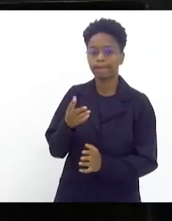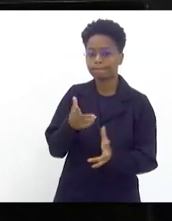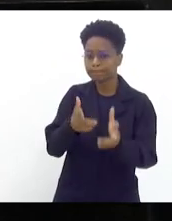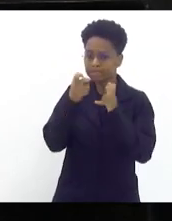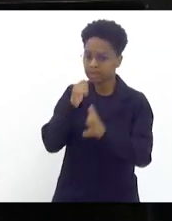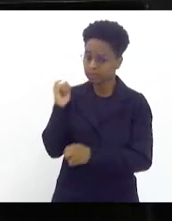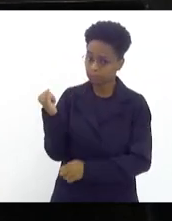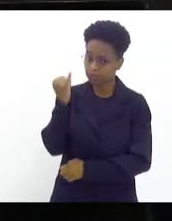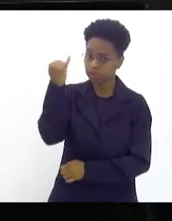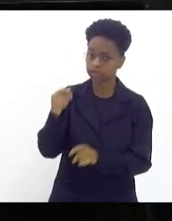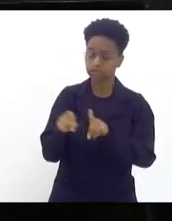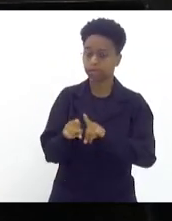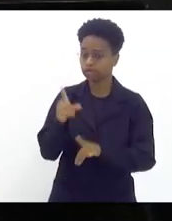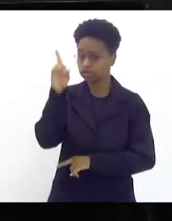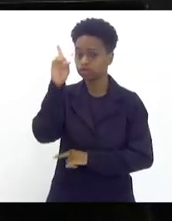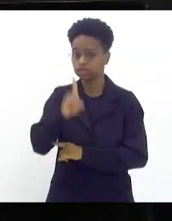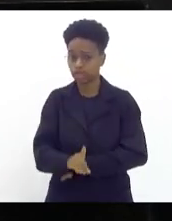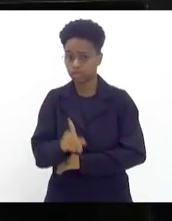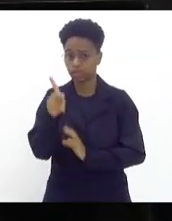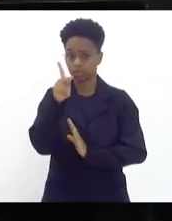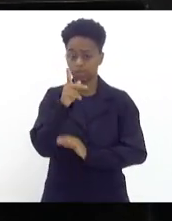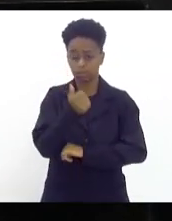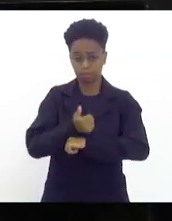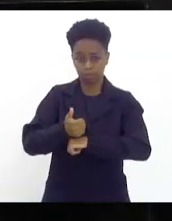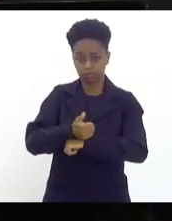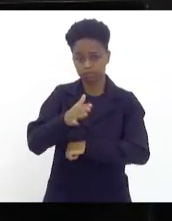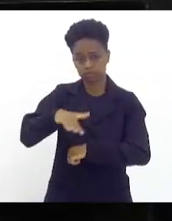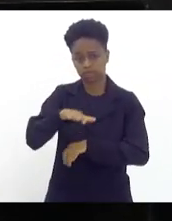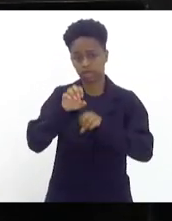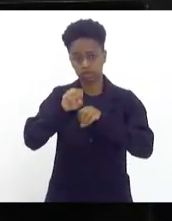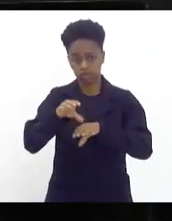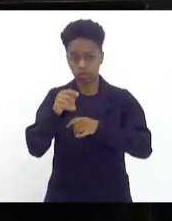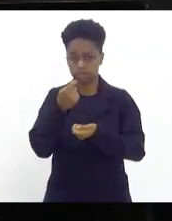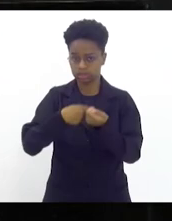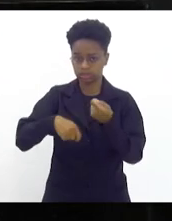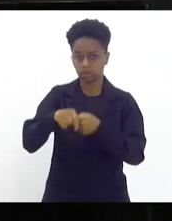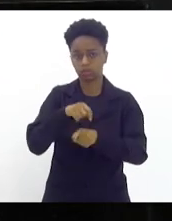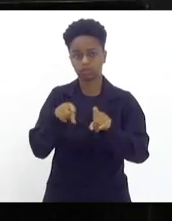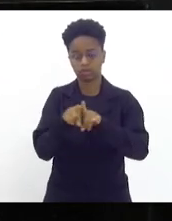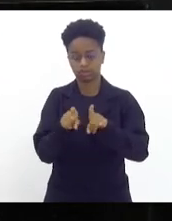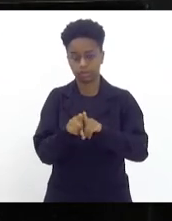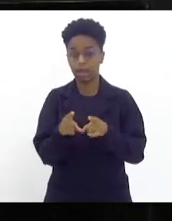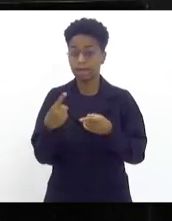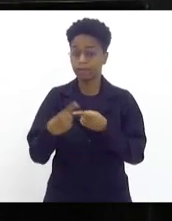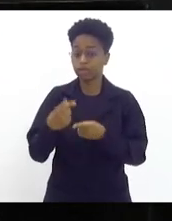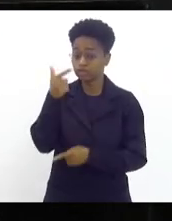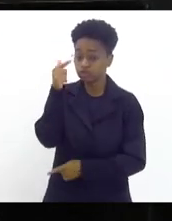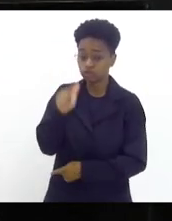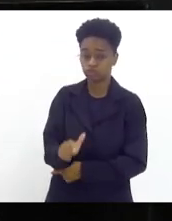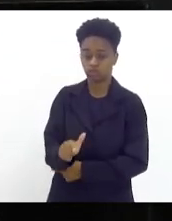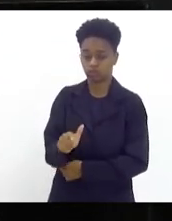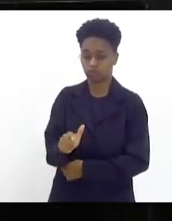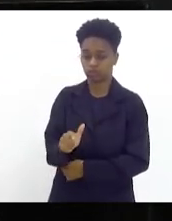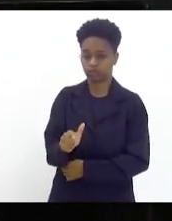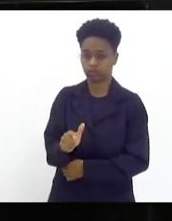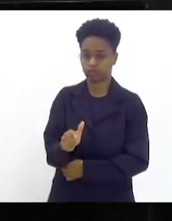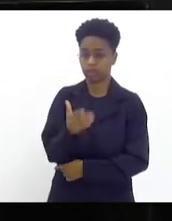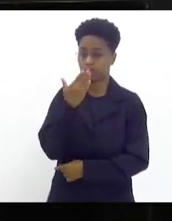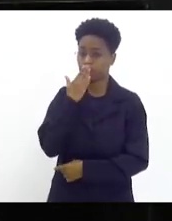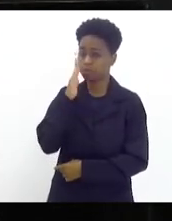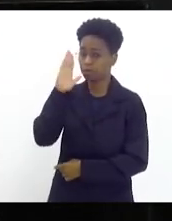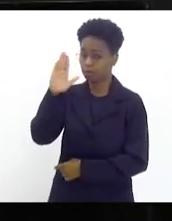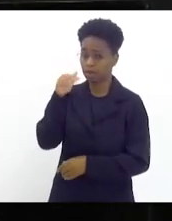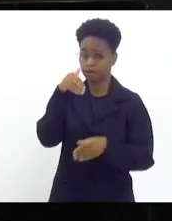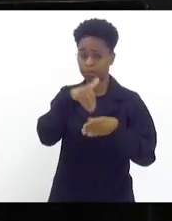e os direitos dos profissionais de educação administrativos porque mais uma vez uma promessa